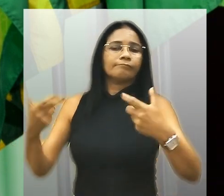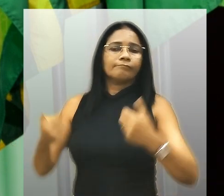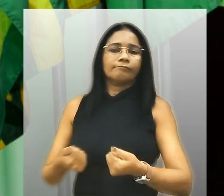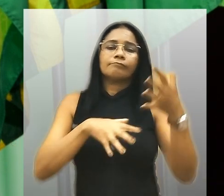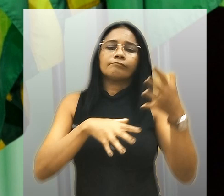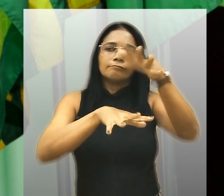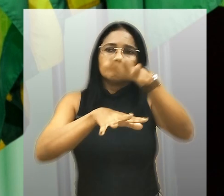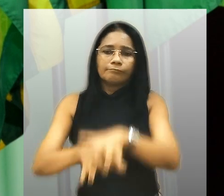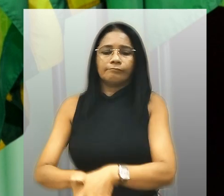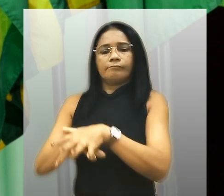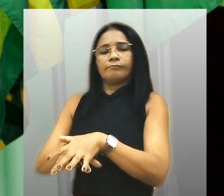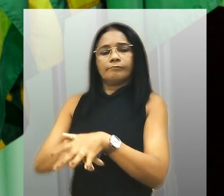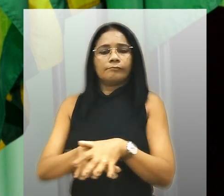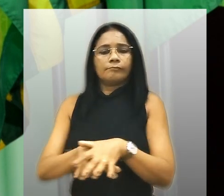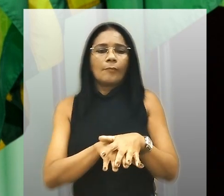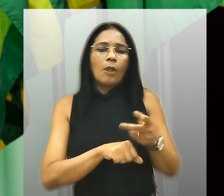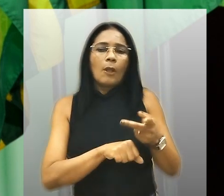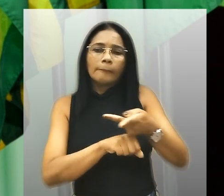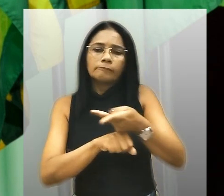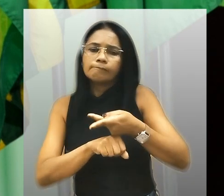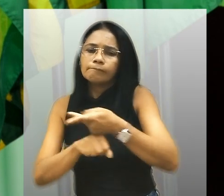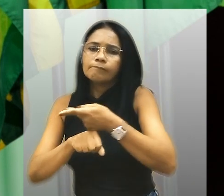excelência, com a inclusão e com a